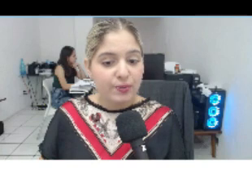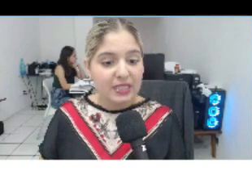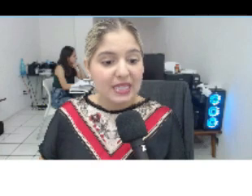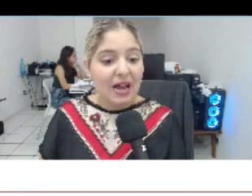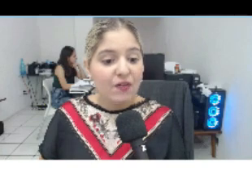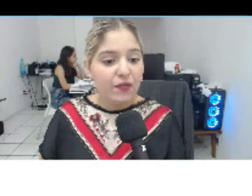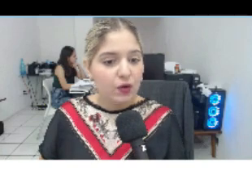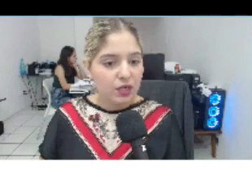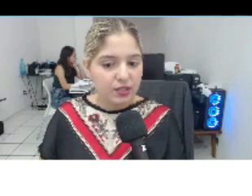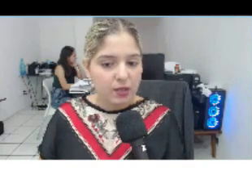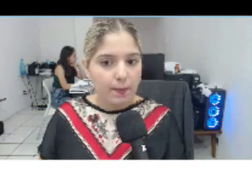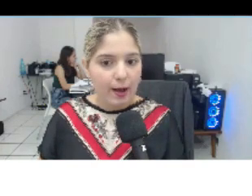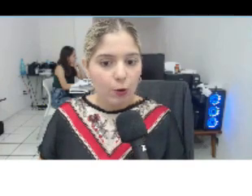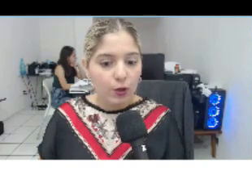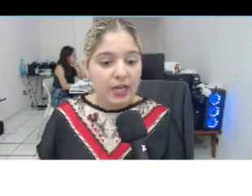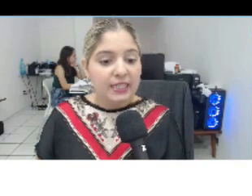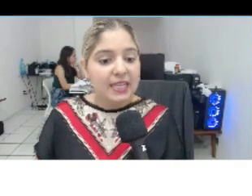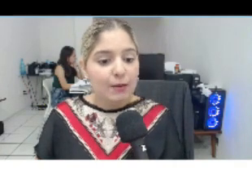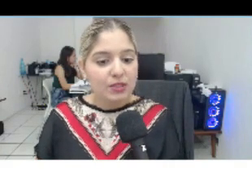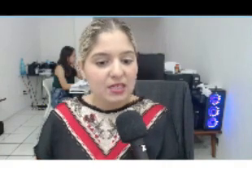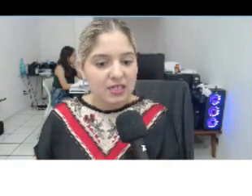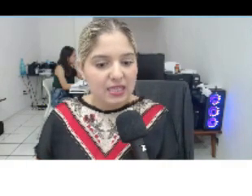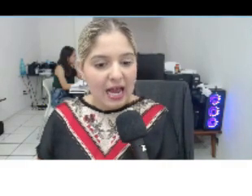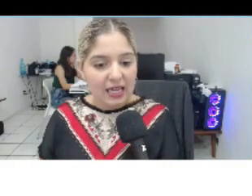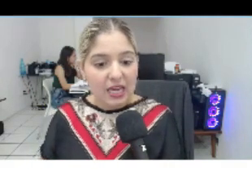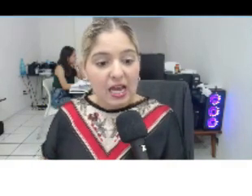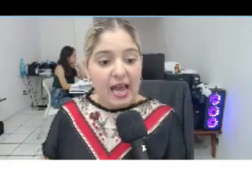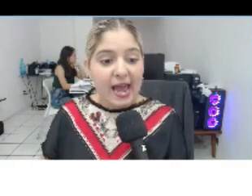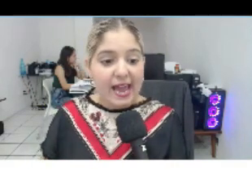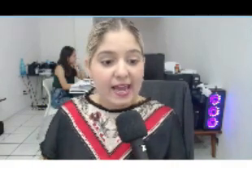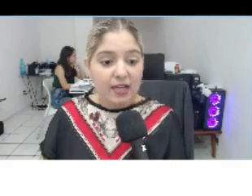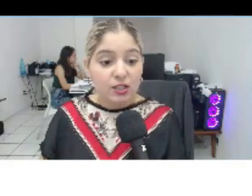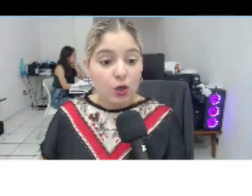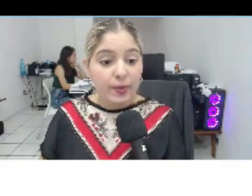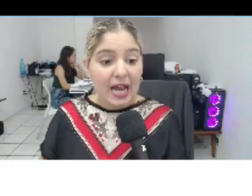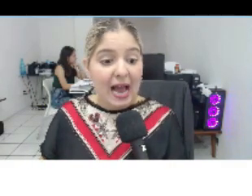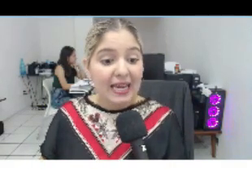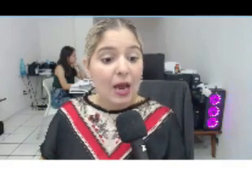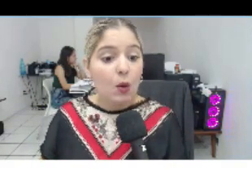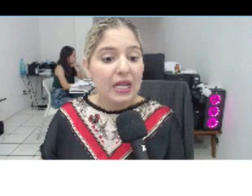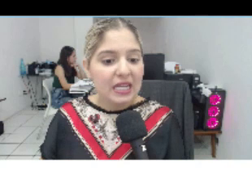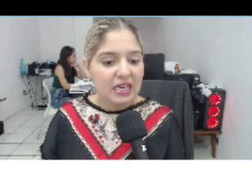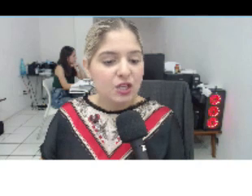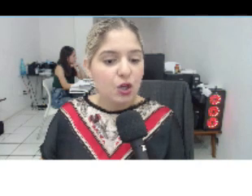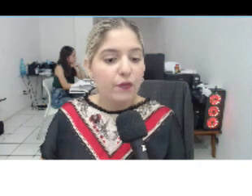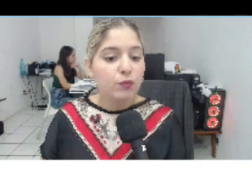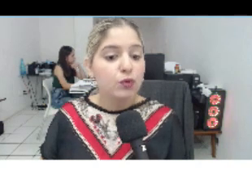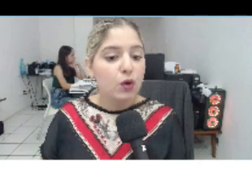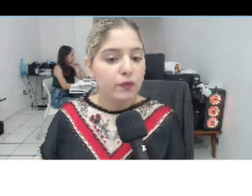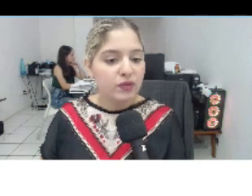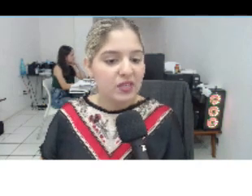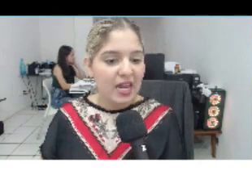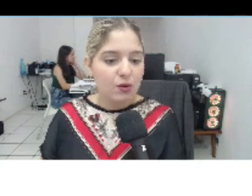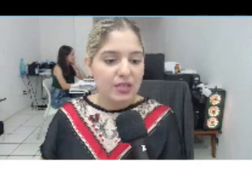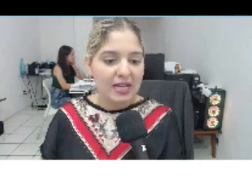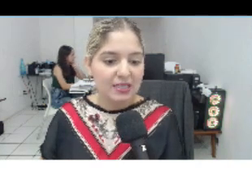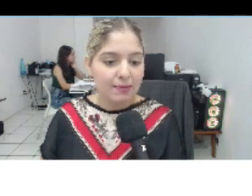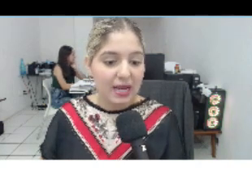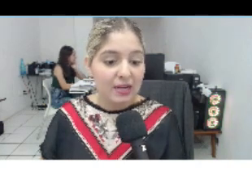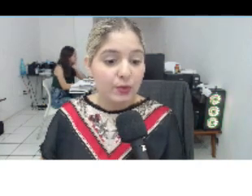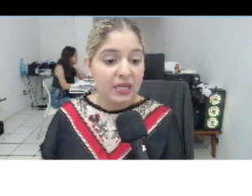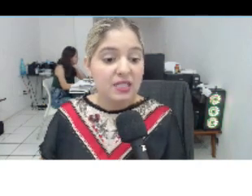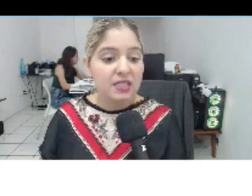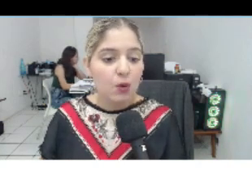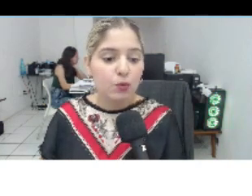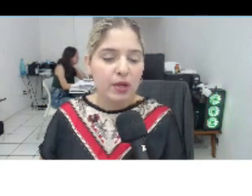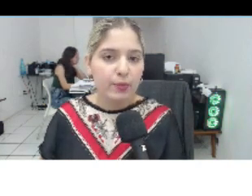as últimas da Folha de São Paulo, temos em destaque sobre Raquel Lira, que sofre um novo cerco da